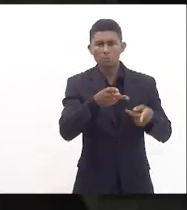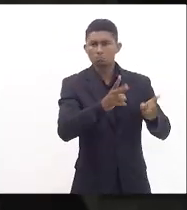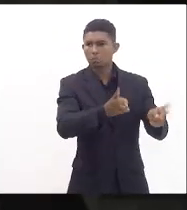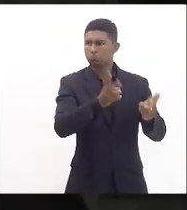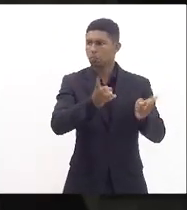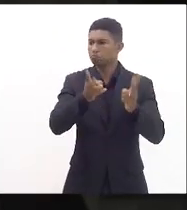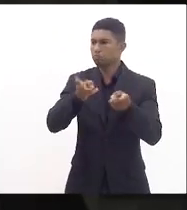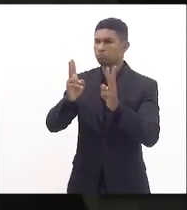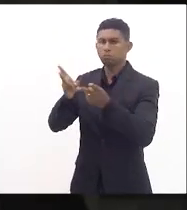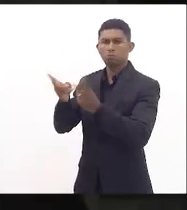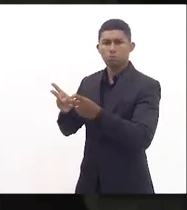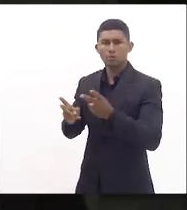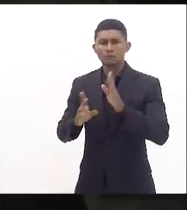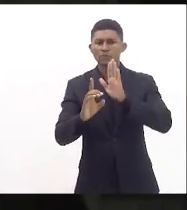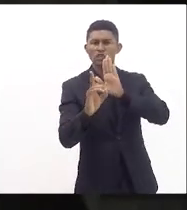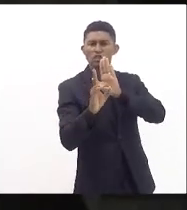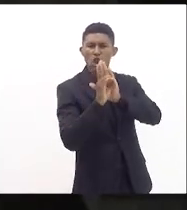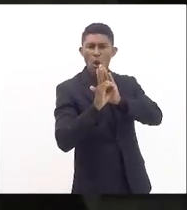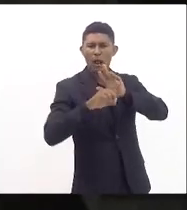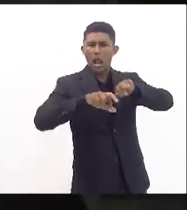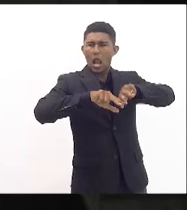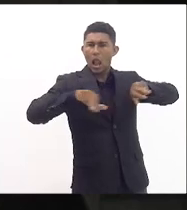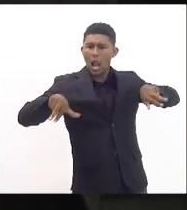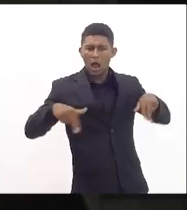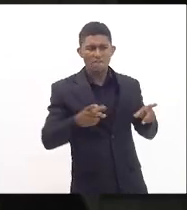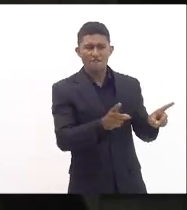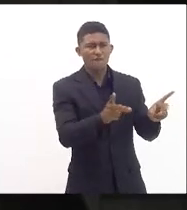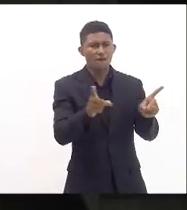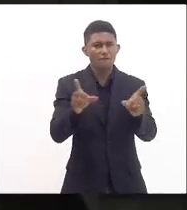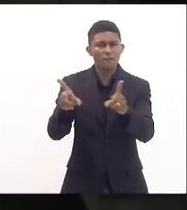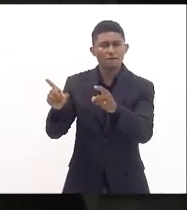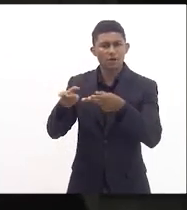Então, dá um impacto e parece que resolveu